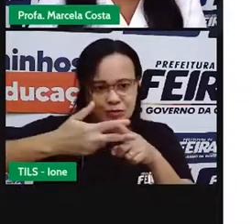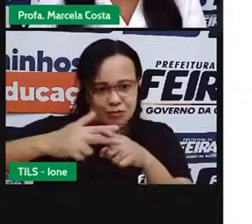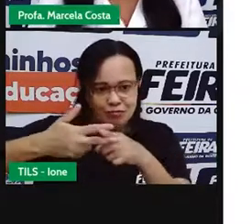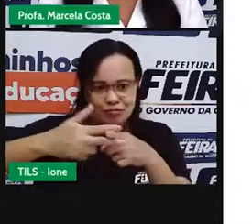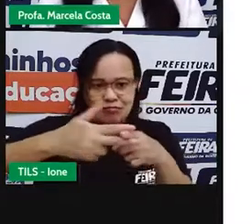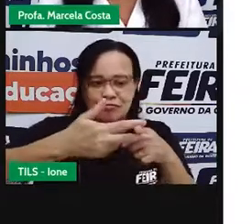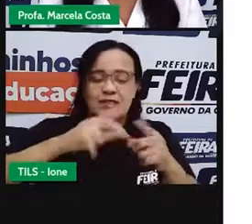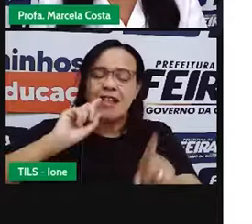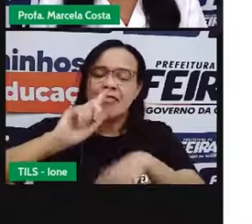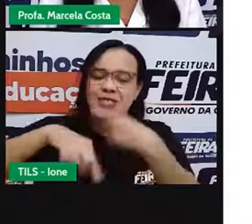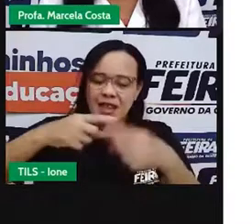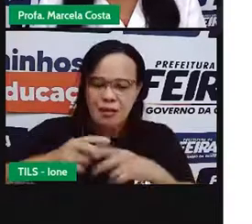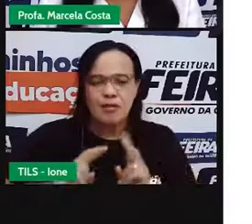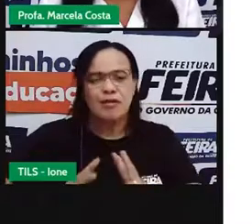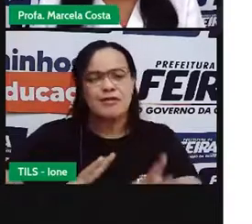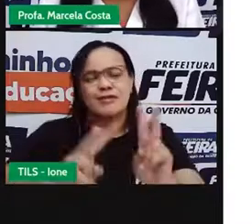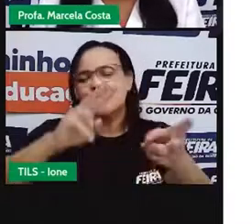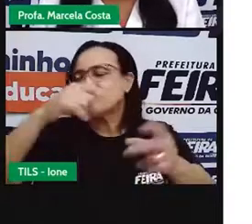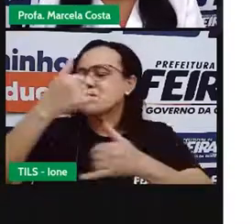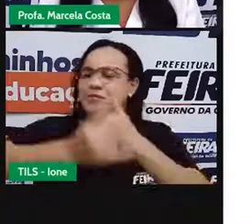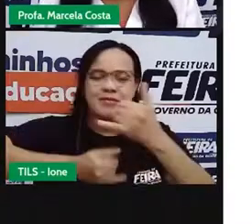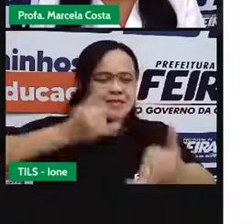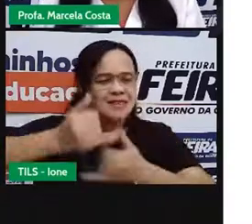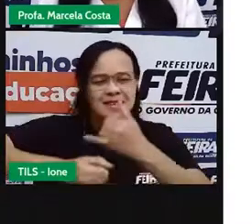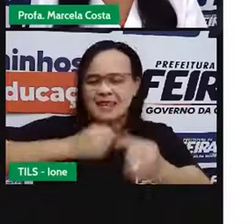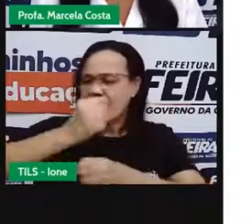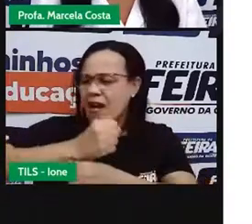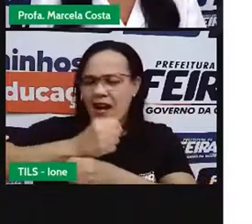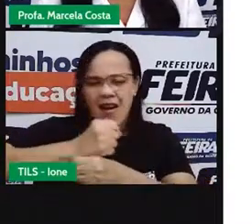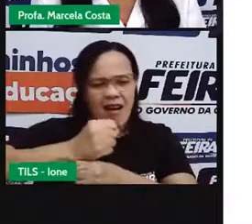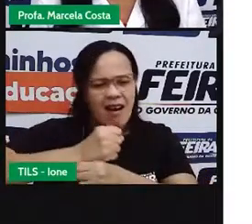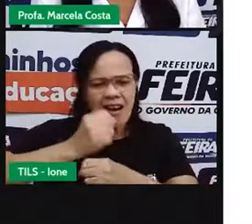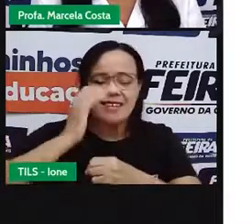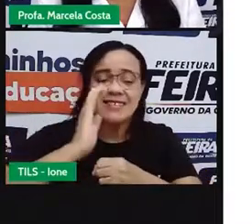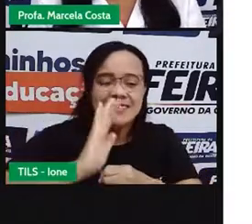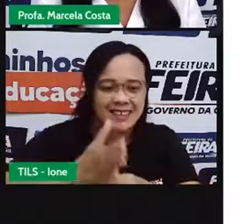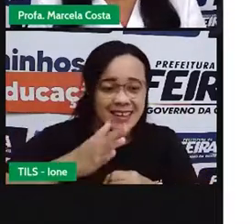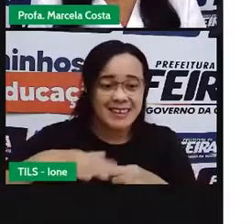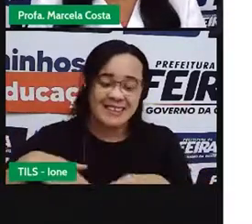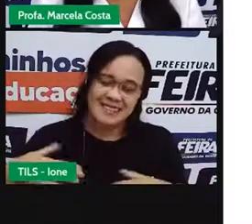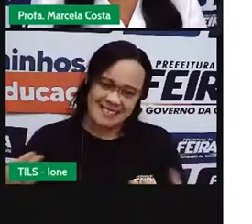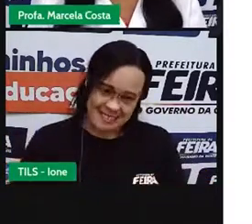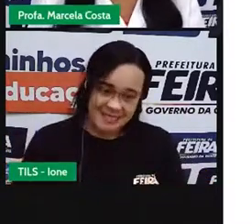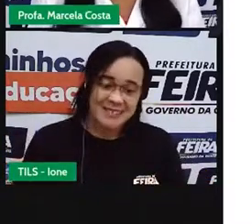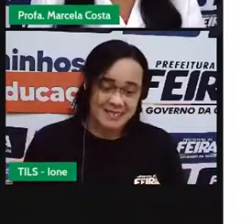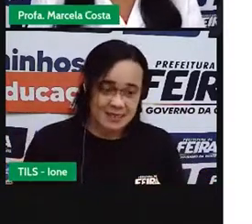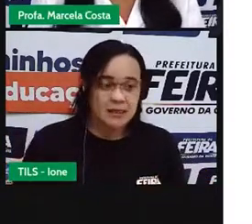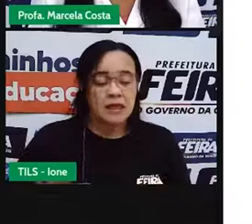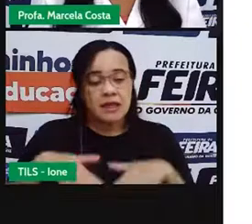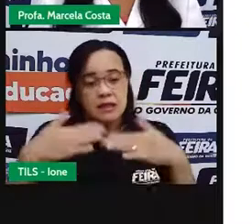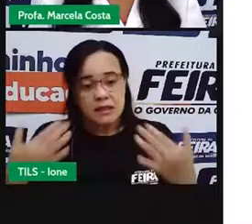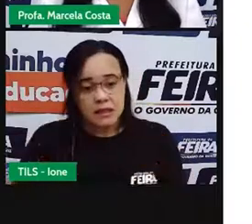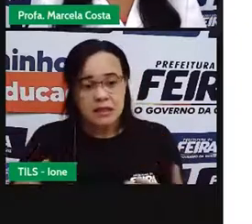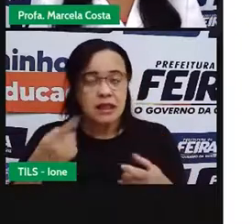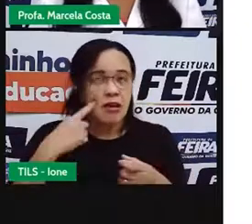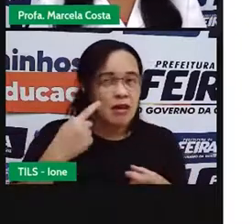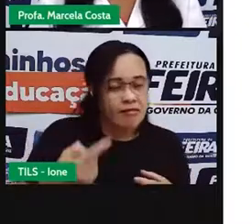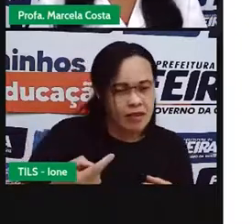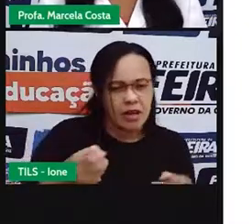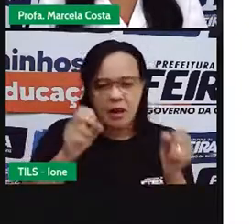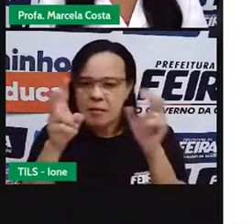e continuar brincando com ele por mais tempo. Então a gente vai percebendo que tem diversas